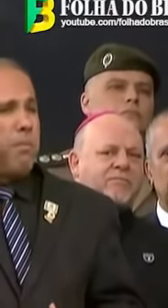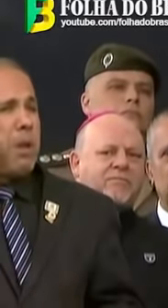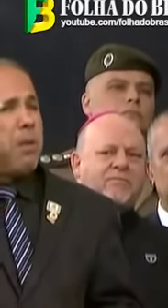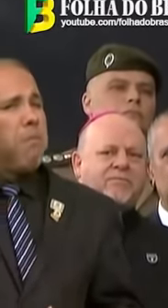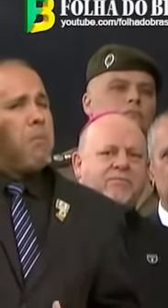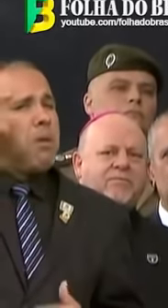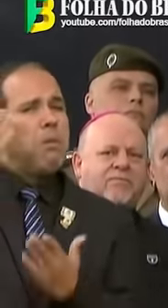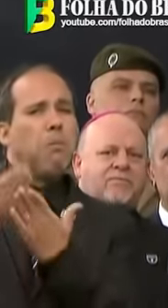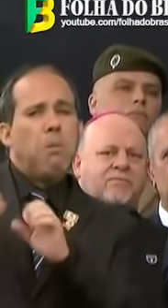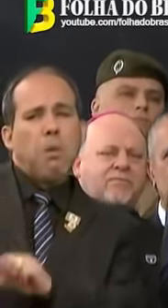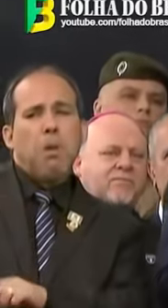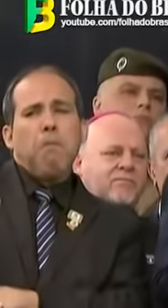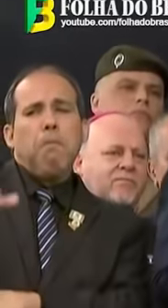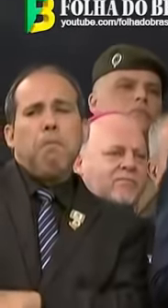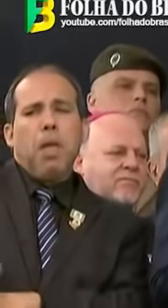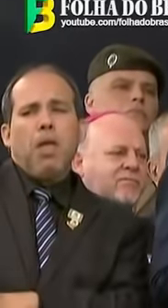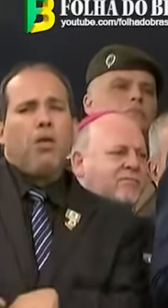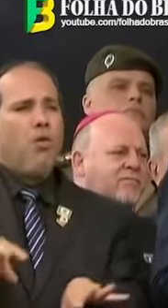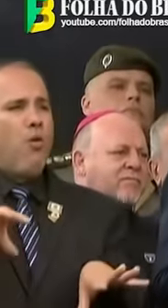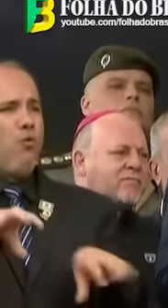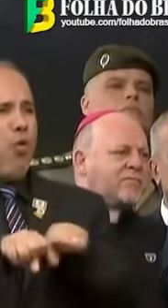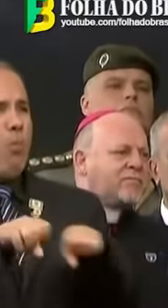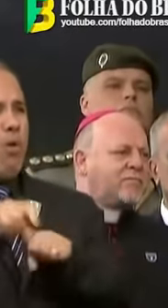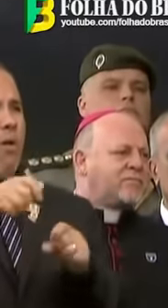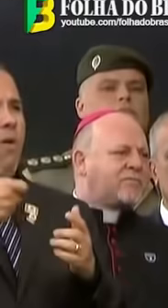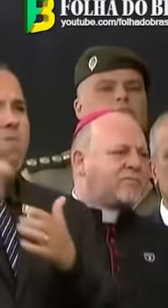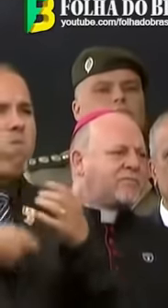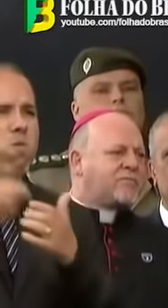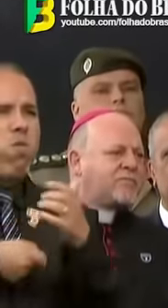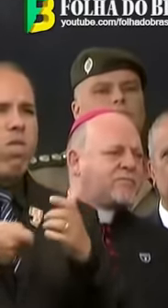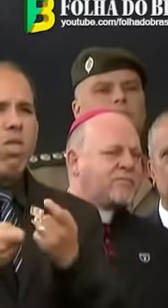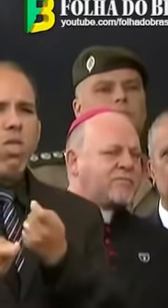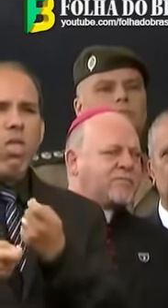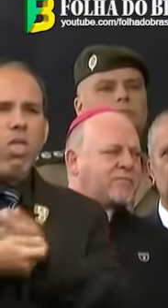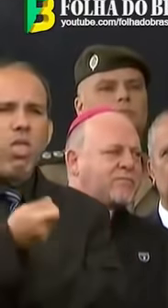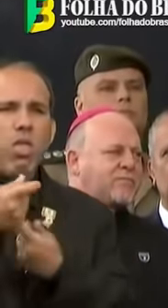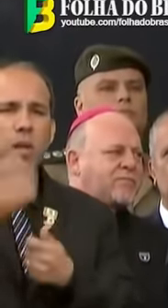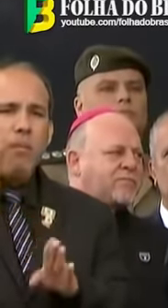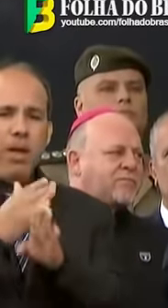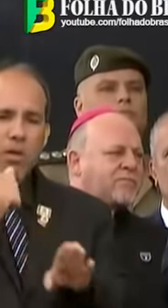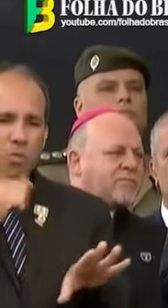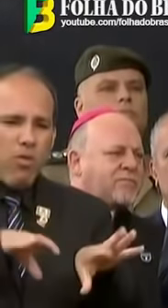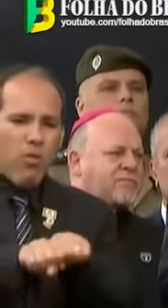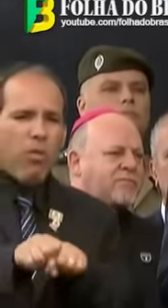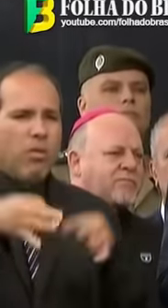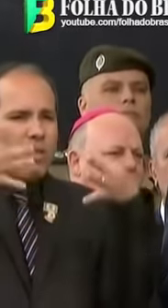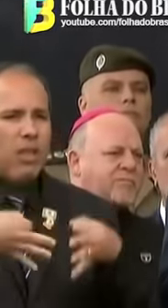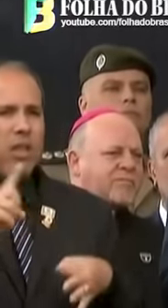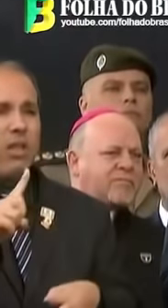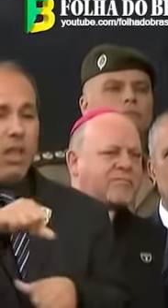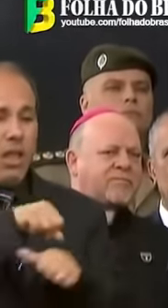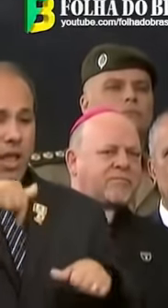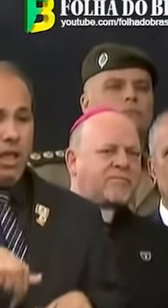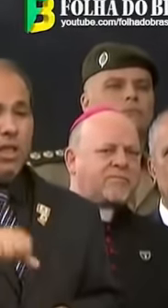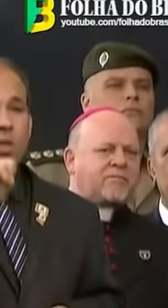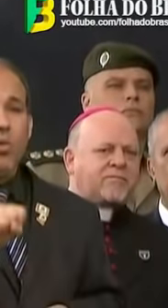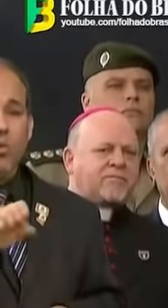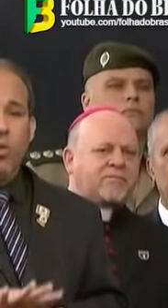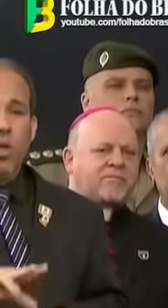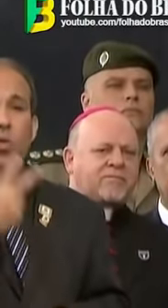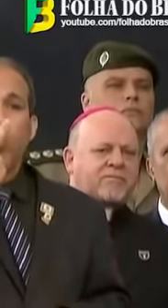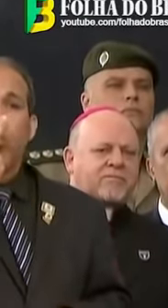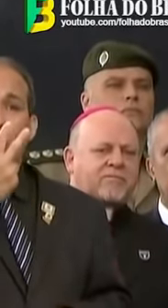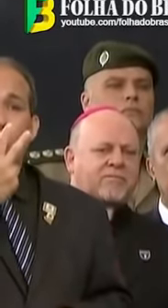formando militantes e desinformando lamentavelmente. Aqui no Sudeste também tivemos 2 governadores que não